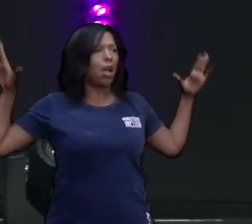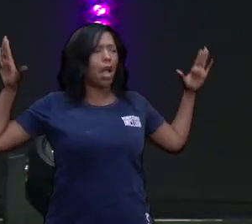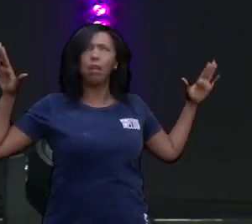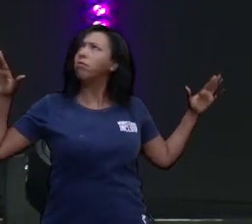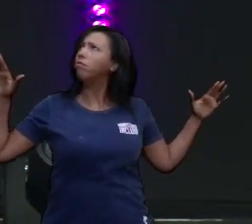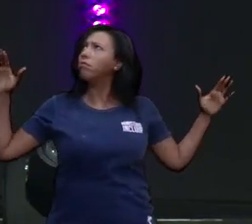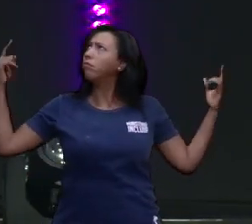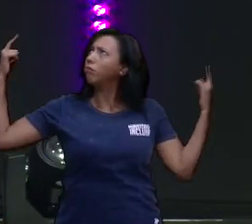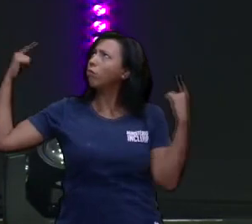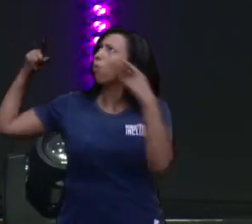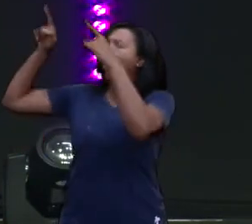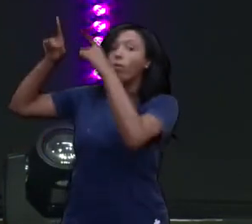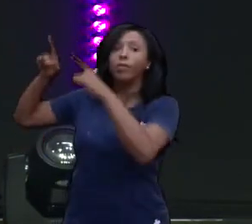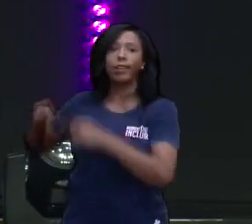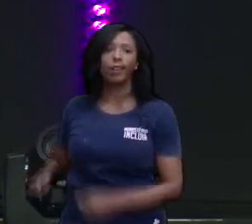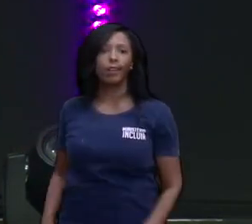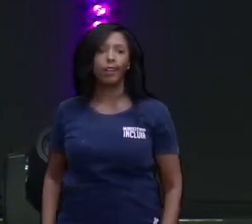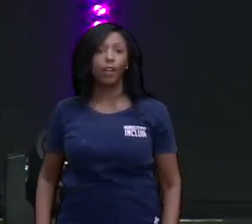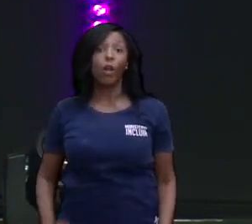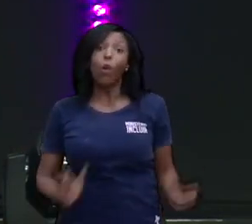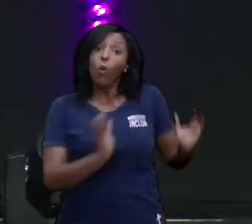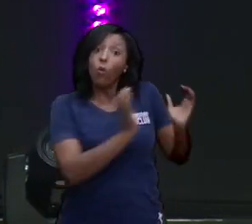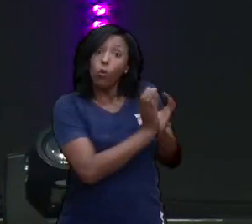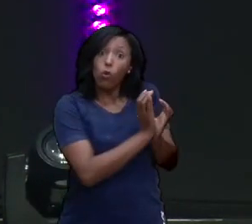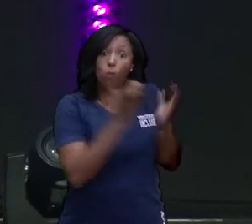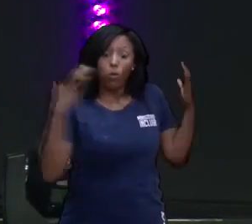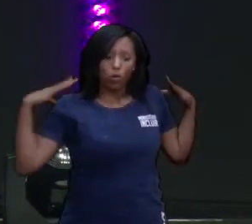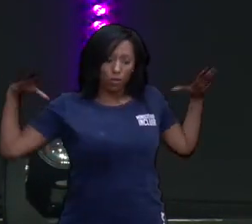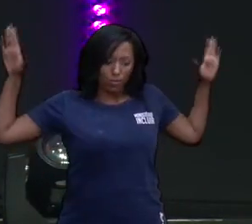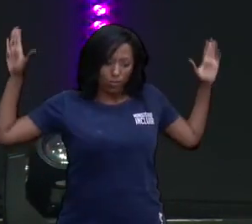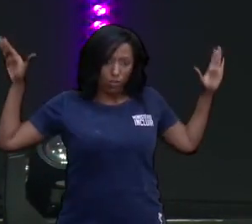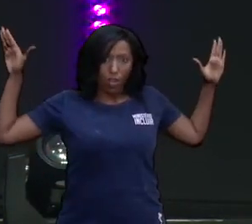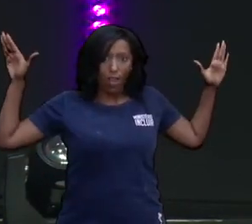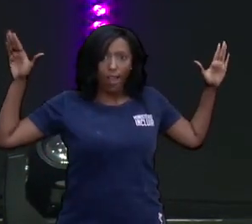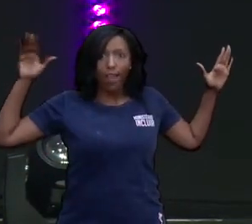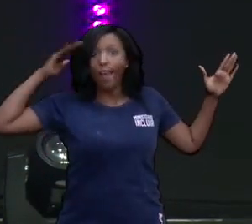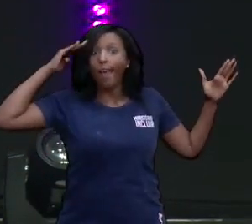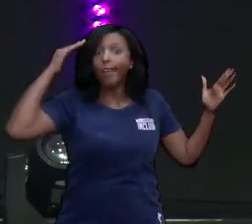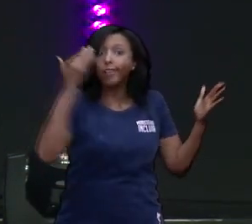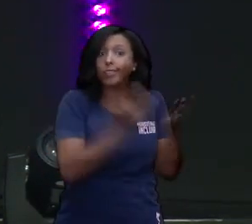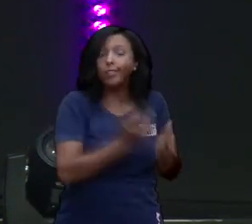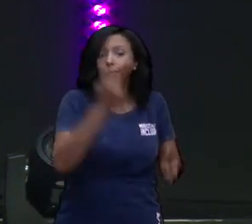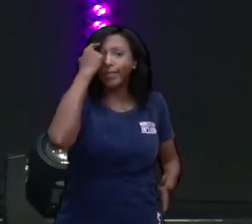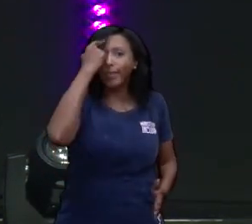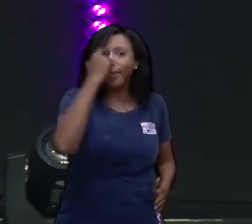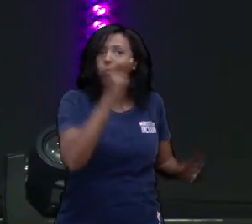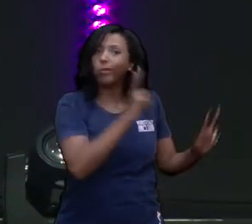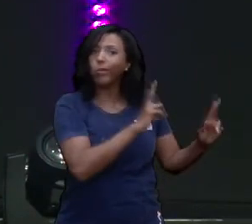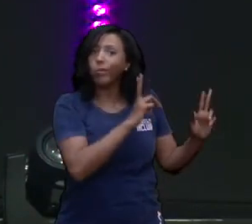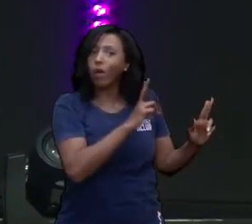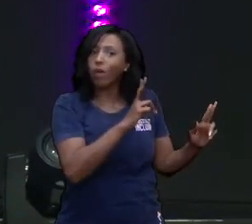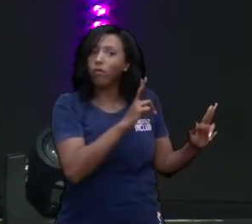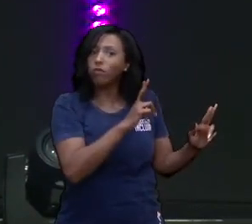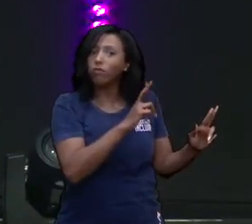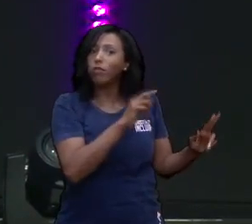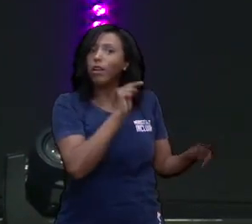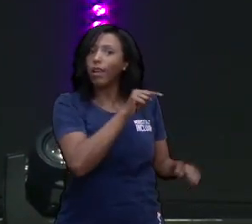Oi e um grupo de anjos acreditam nos seus pensamentos nas suas ideologias